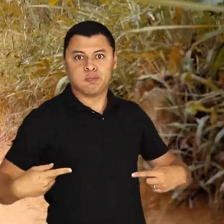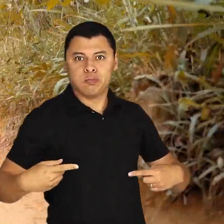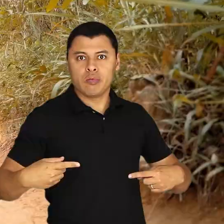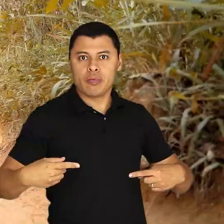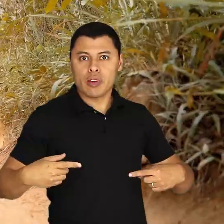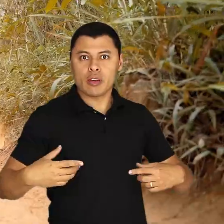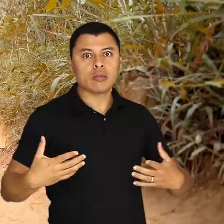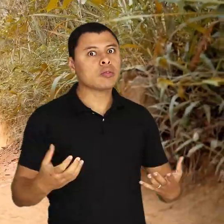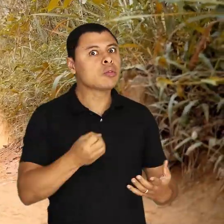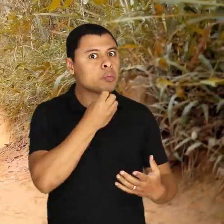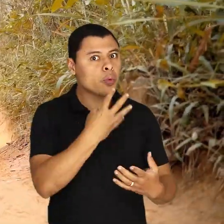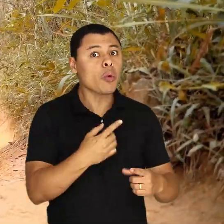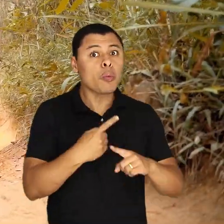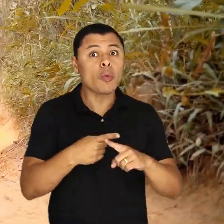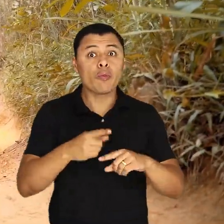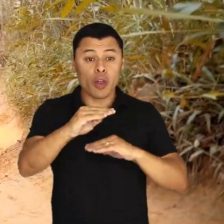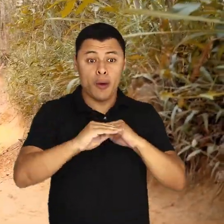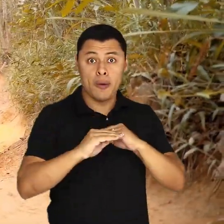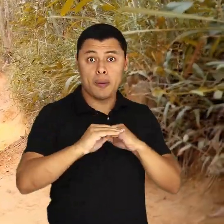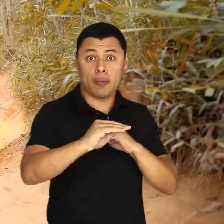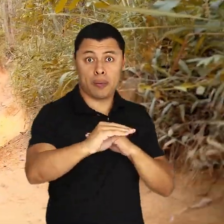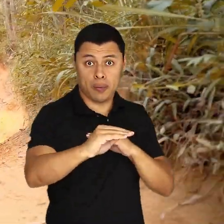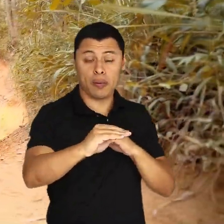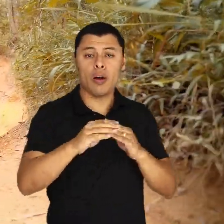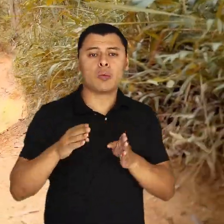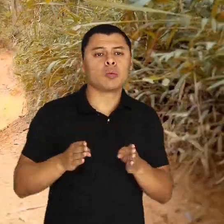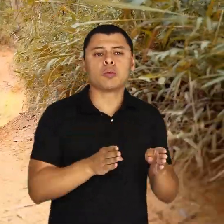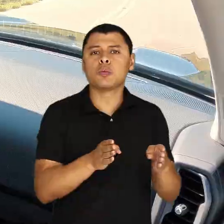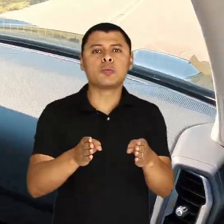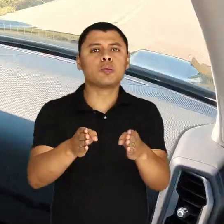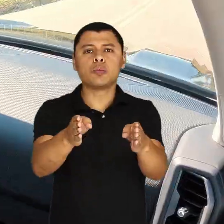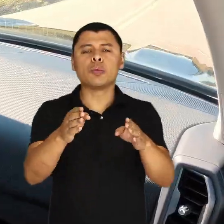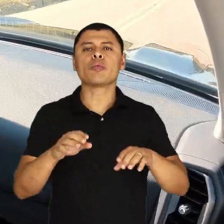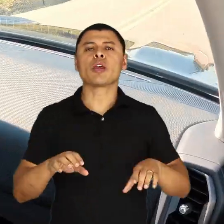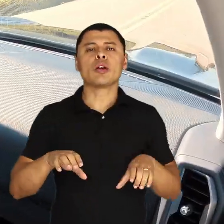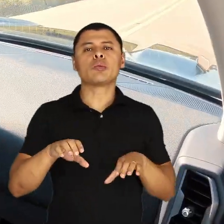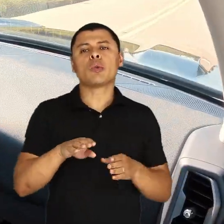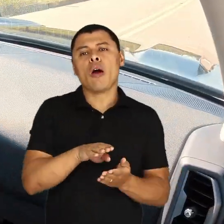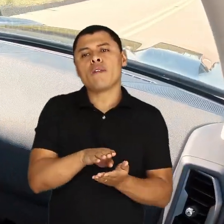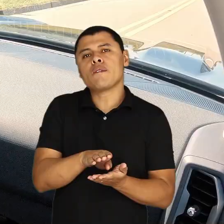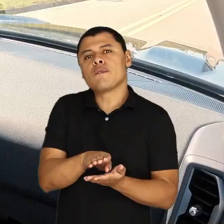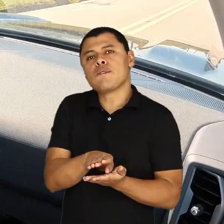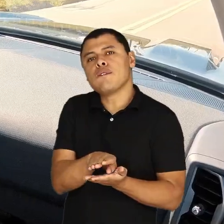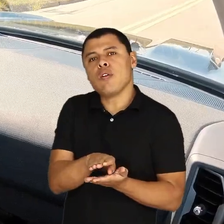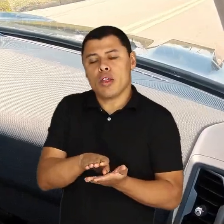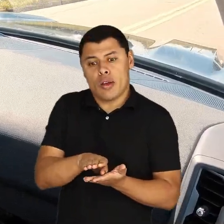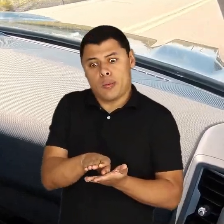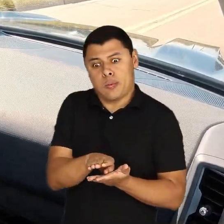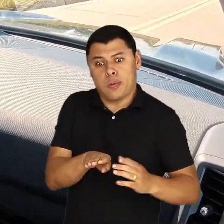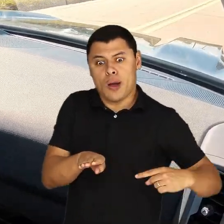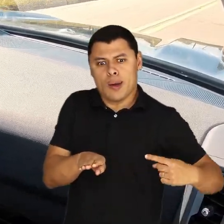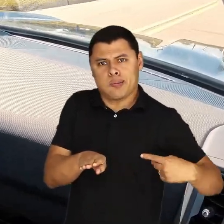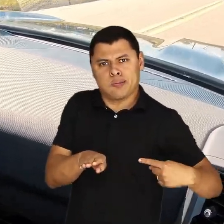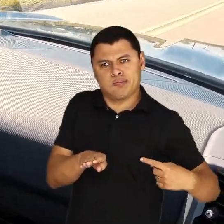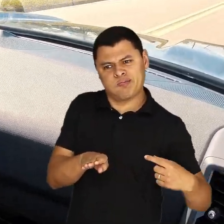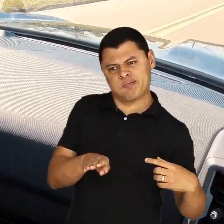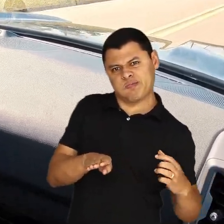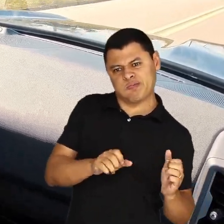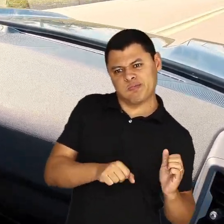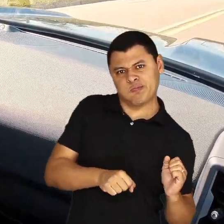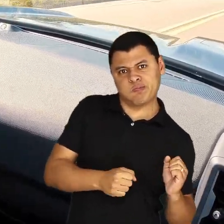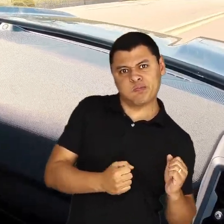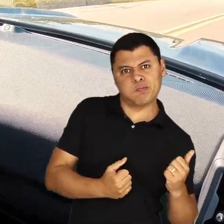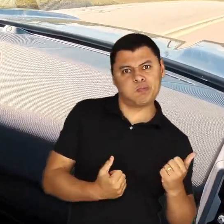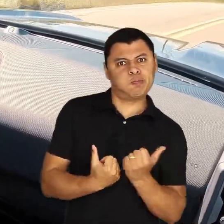Então o que acontece? Numa situação de asfalto, você conseguir jogar todo o torque que está indo para o diferencial traseiro para um dos lados só, resulta no que se chama